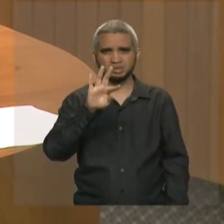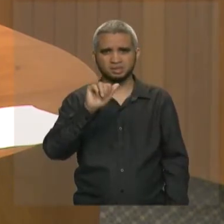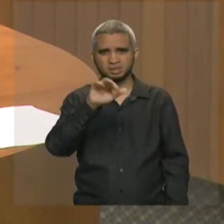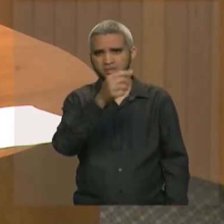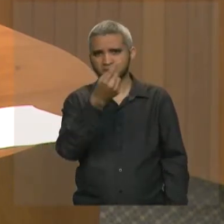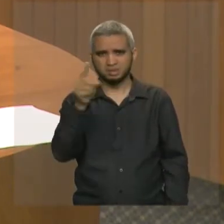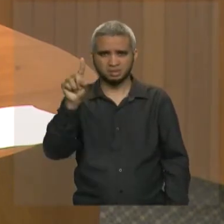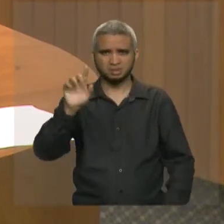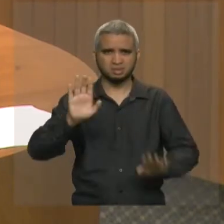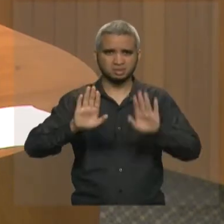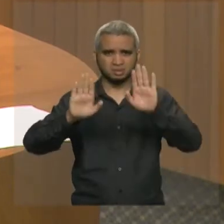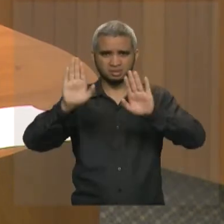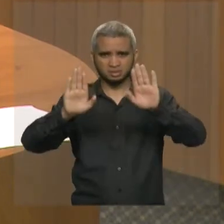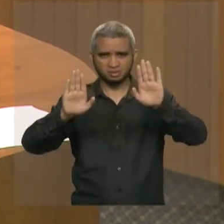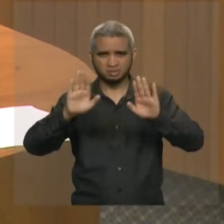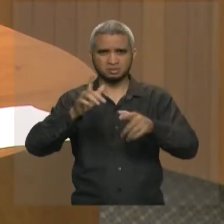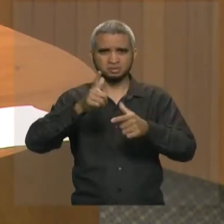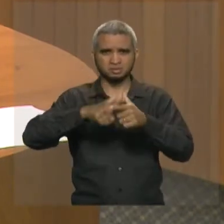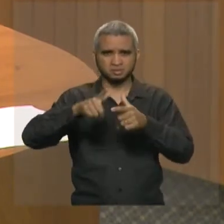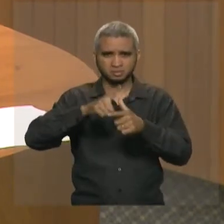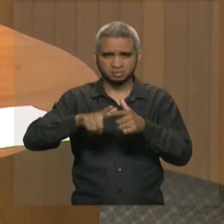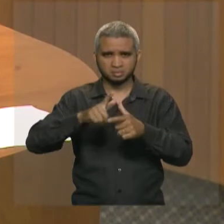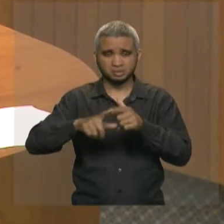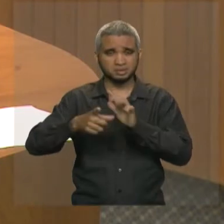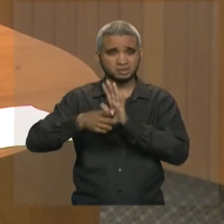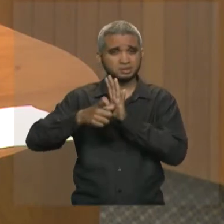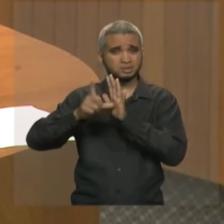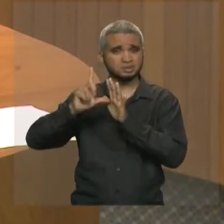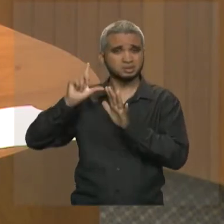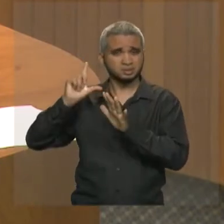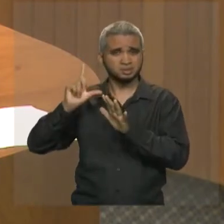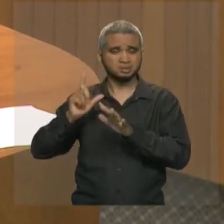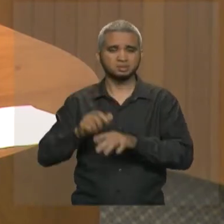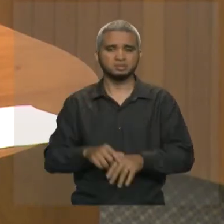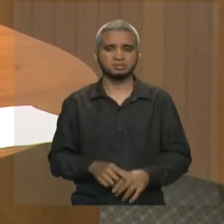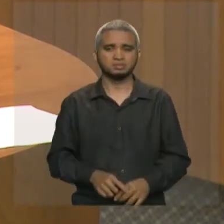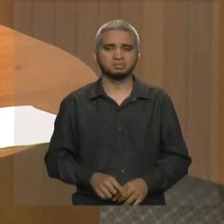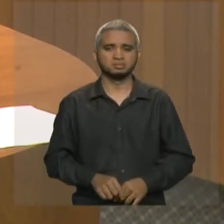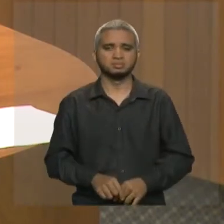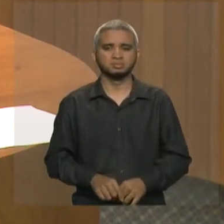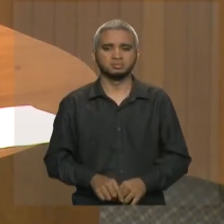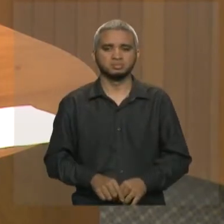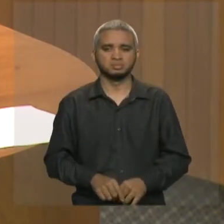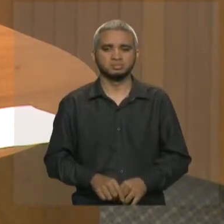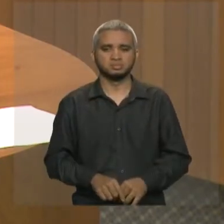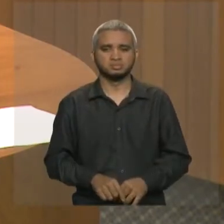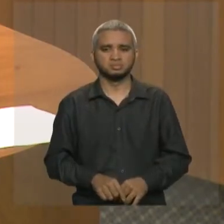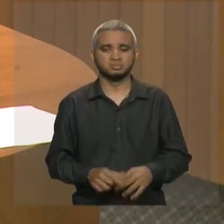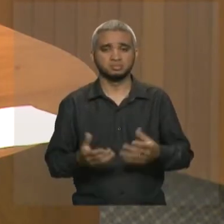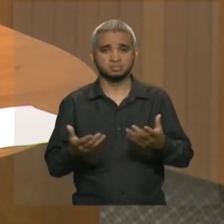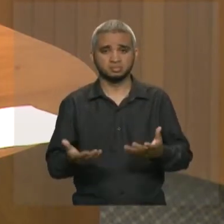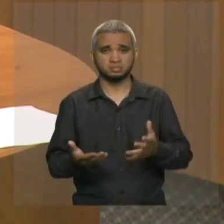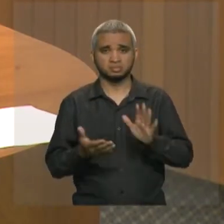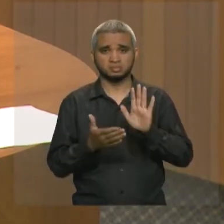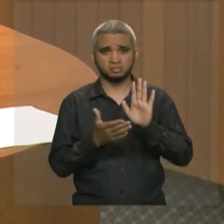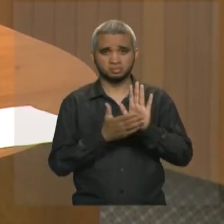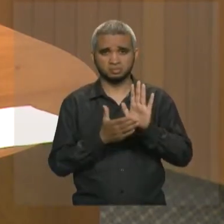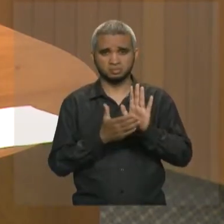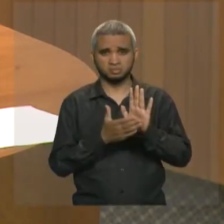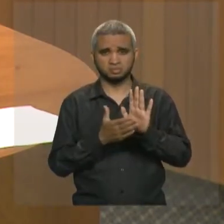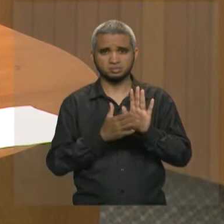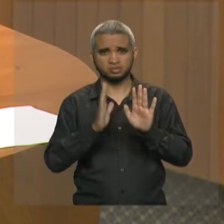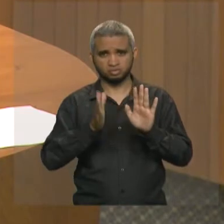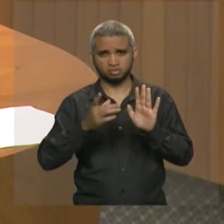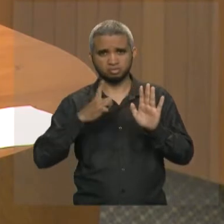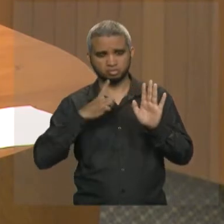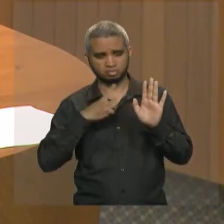unidade tão importante para aquela região, da região tocantina. Aqui está a presente matéria devidamente protocolada